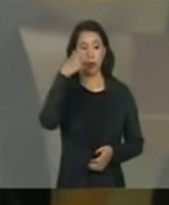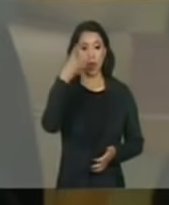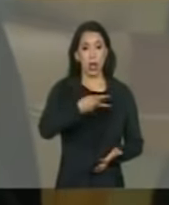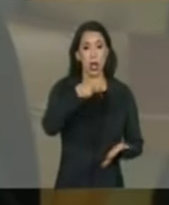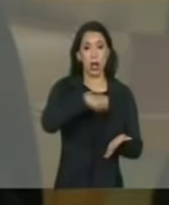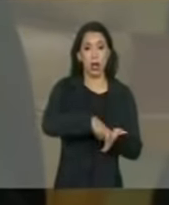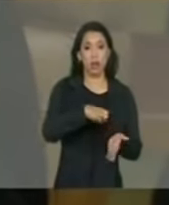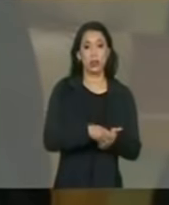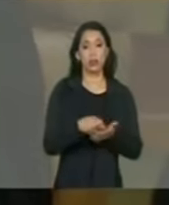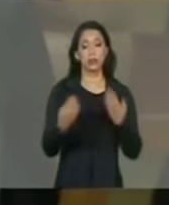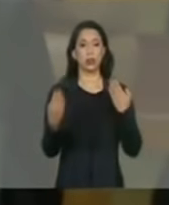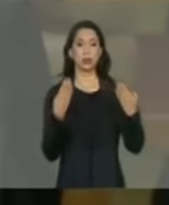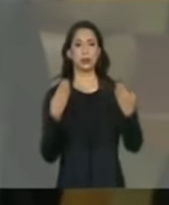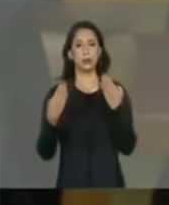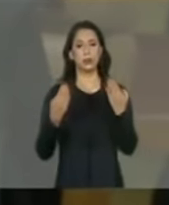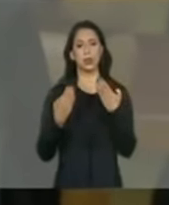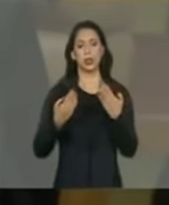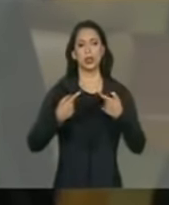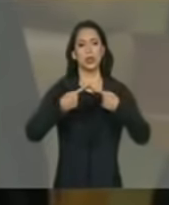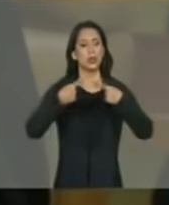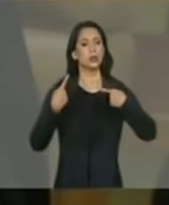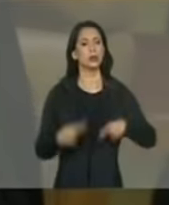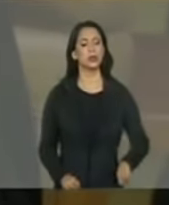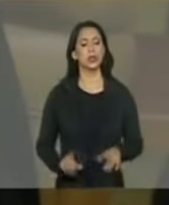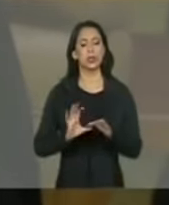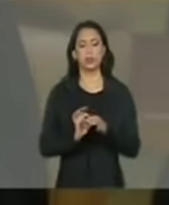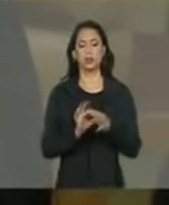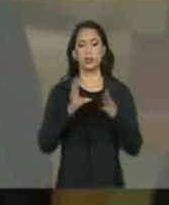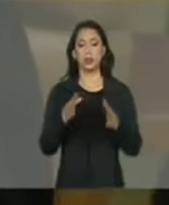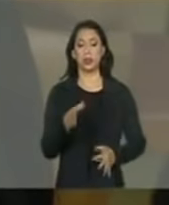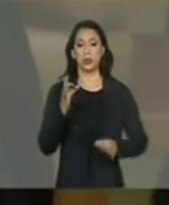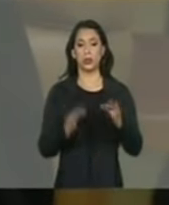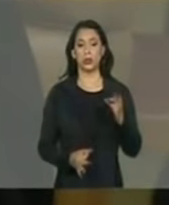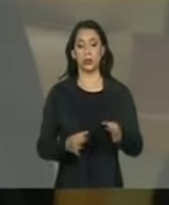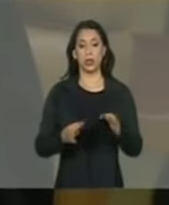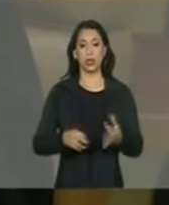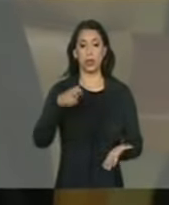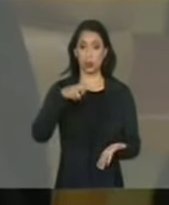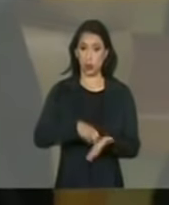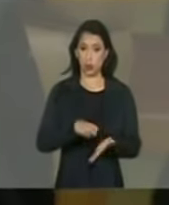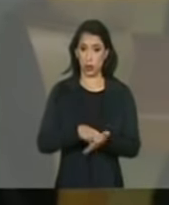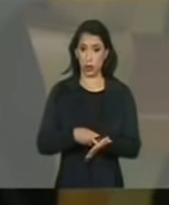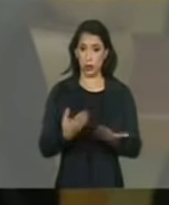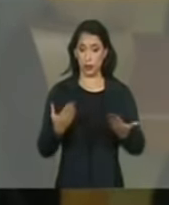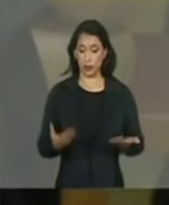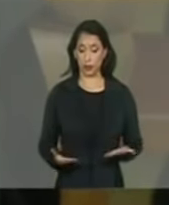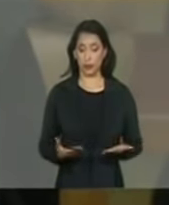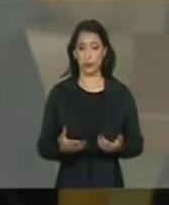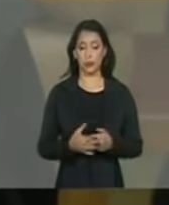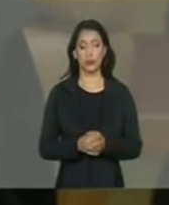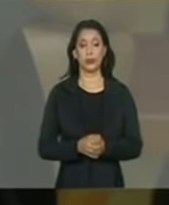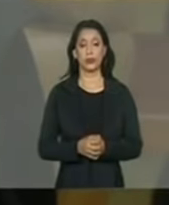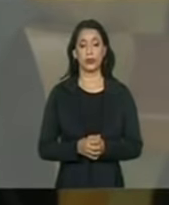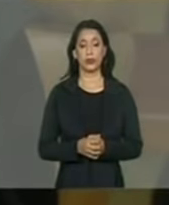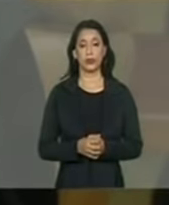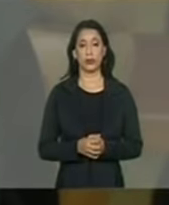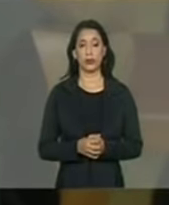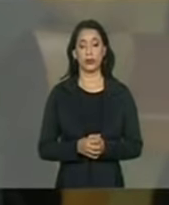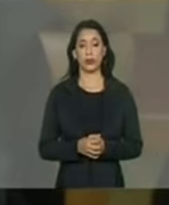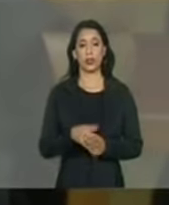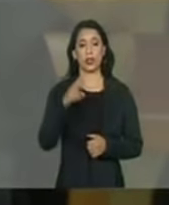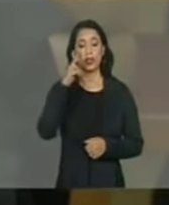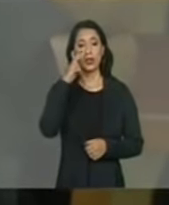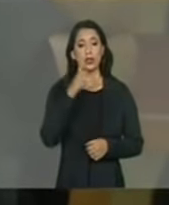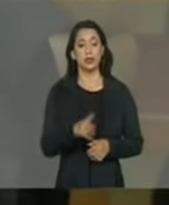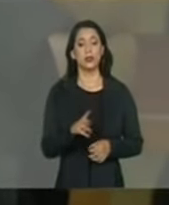paradoxal obstáculo à restauração da liberdade jurídica do condenado essa noção iniciado pela doutrina só faz